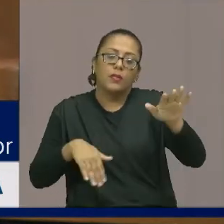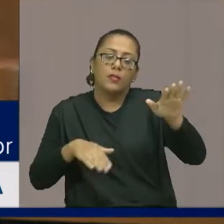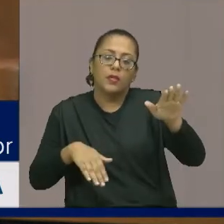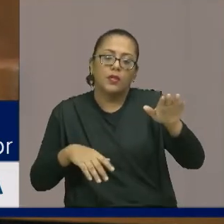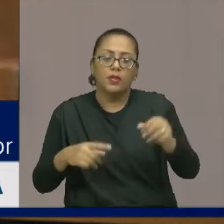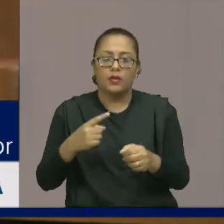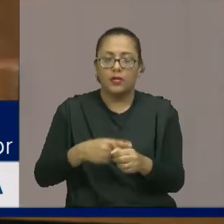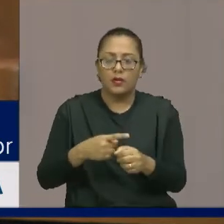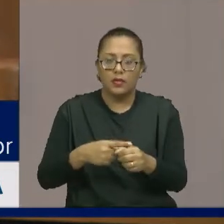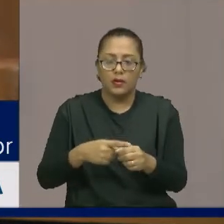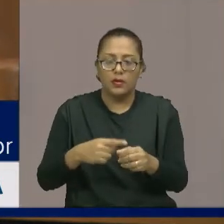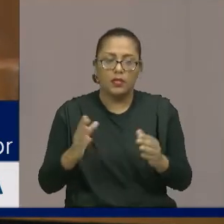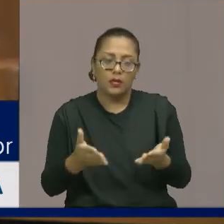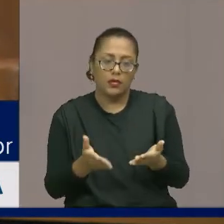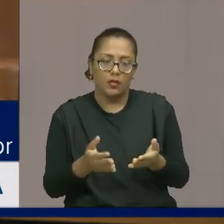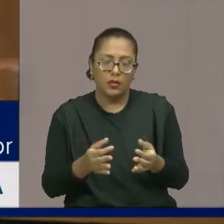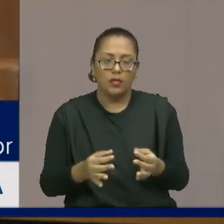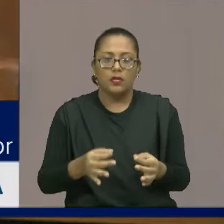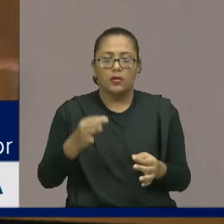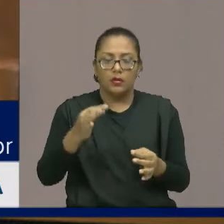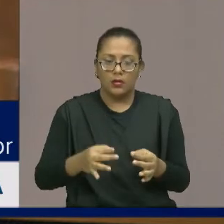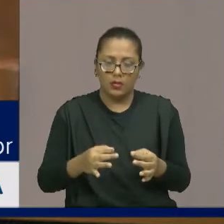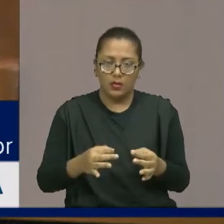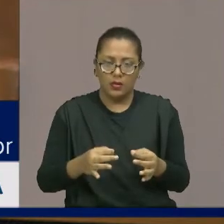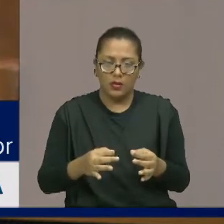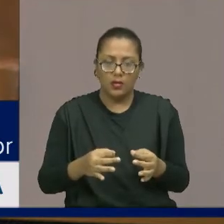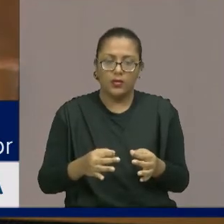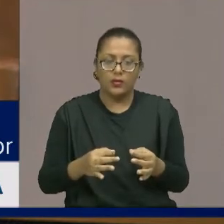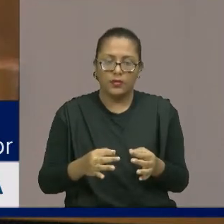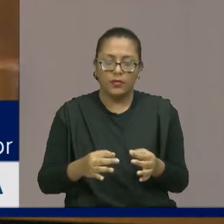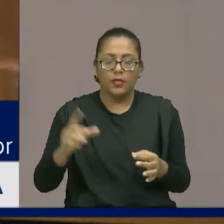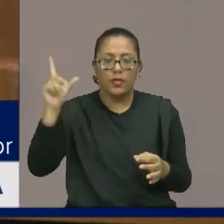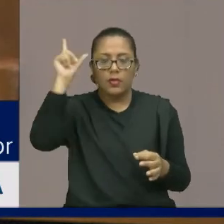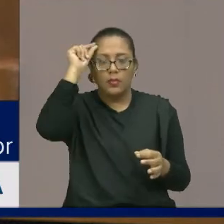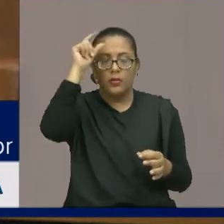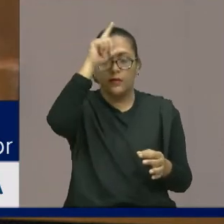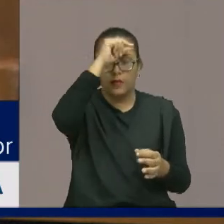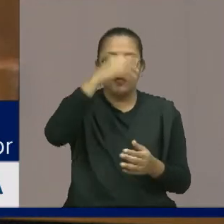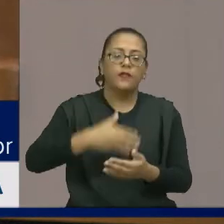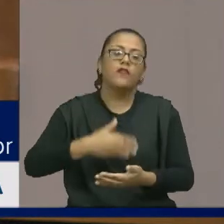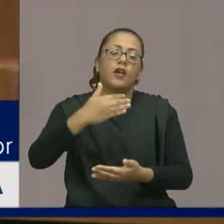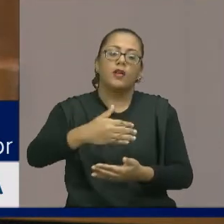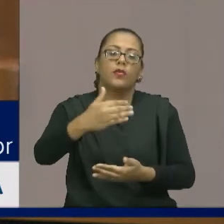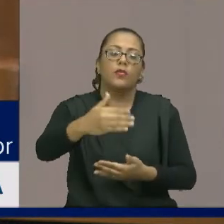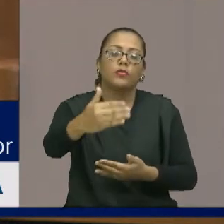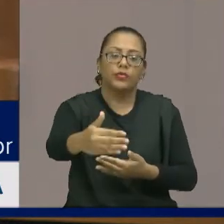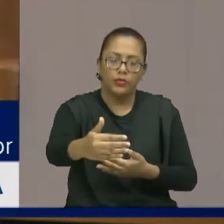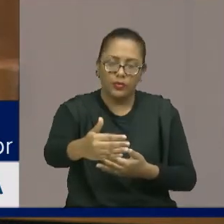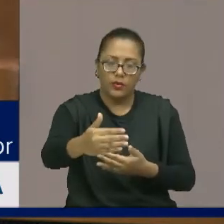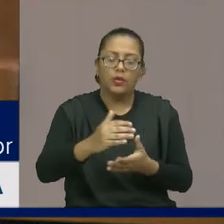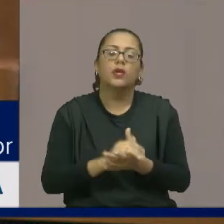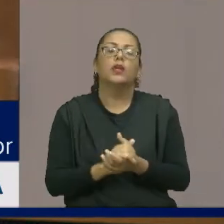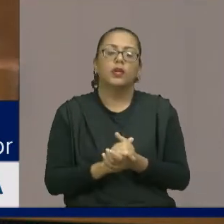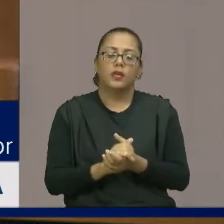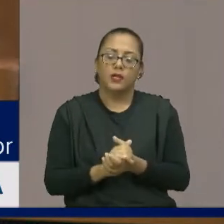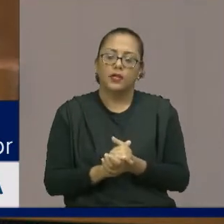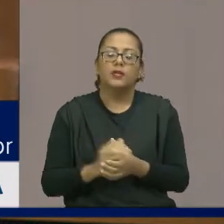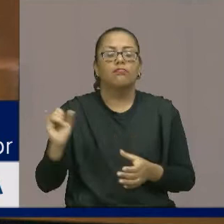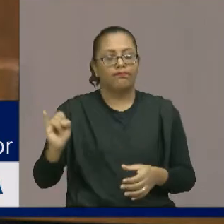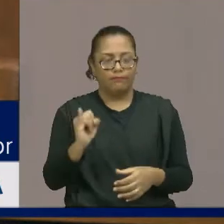municipais. Está no plano de governo do prefeito Felício Ramute. Quando ele coloca no plano de governo, ele realmente